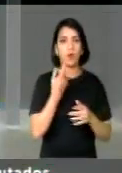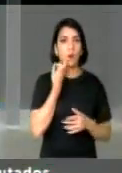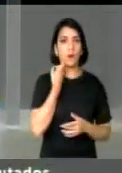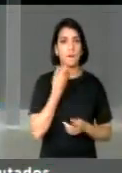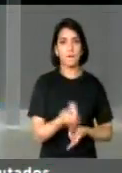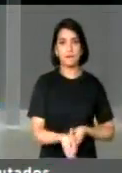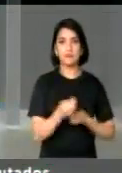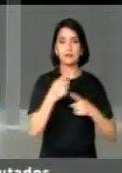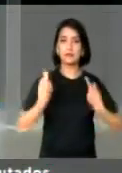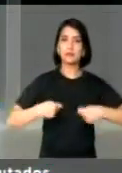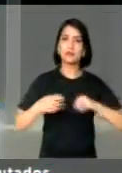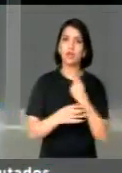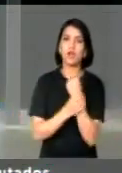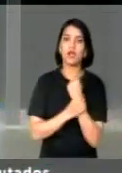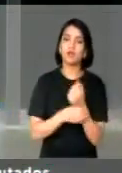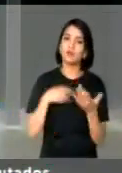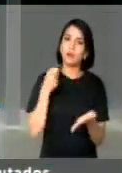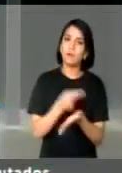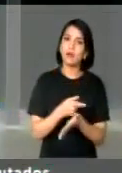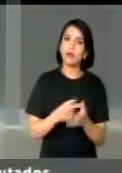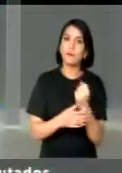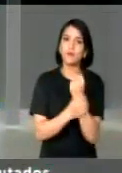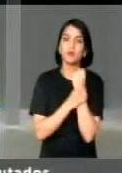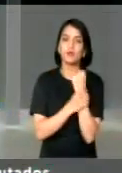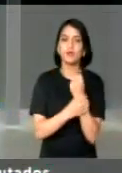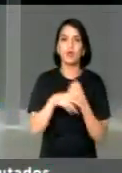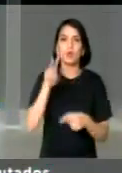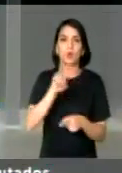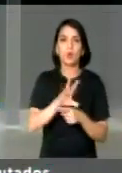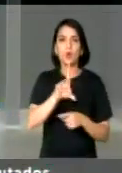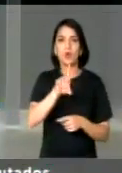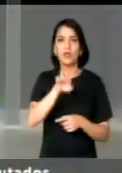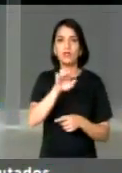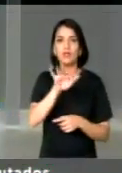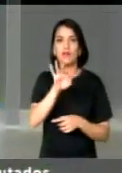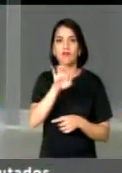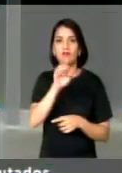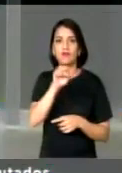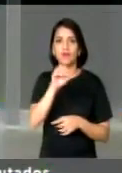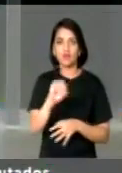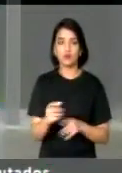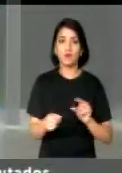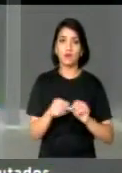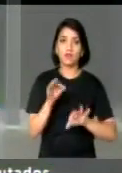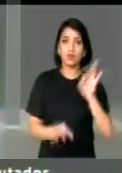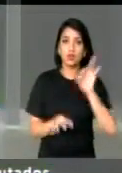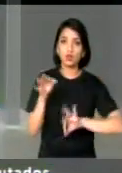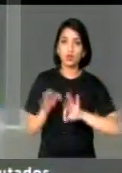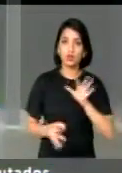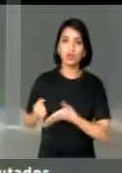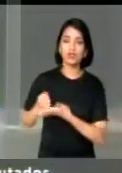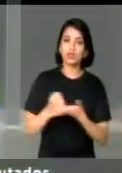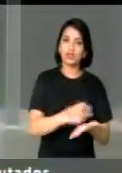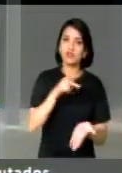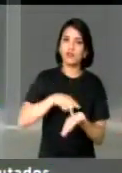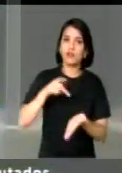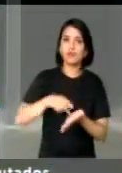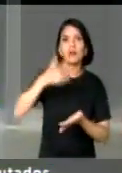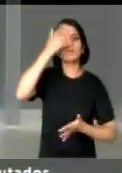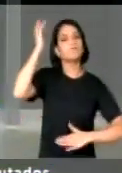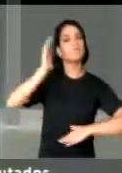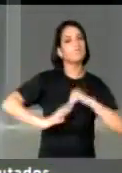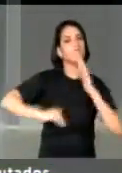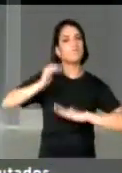o pagamento do seguro defeso, fazendo justiça com os que são, de fato, pescadores. Precisamos